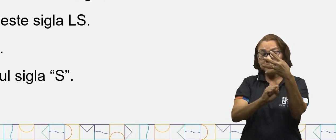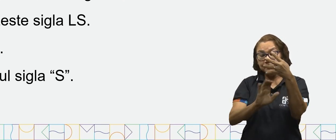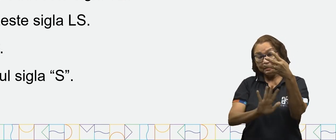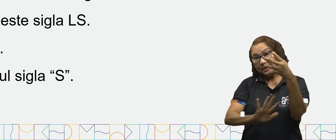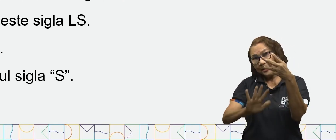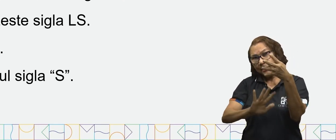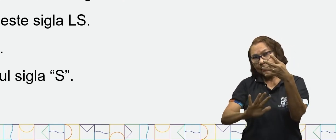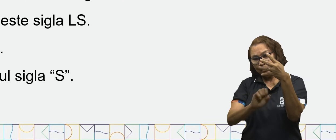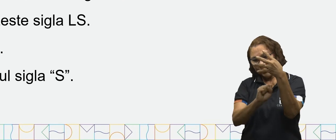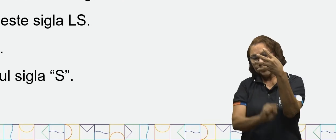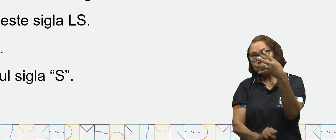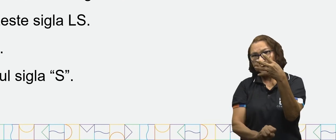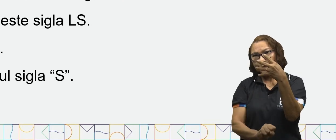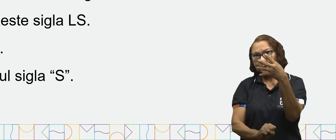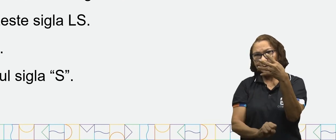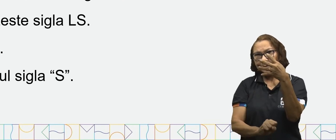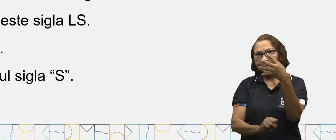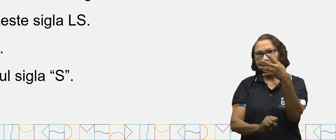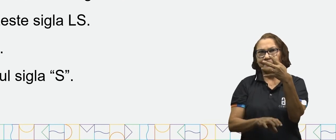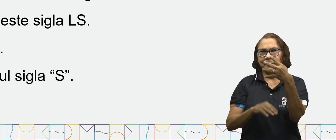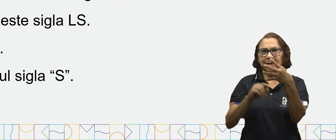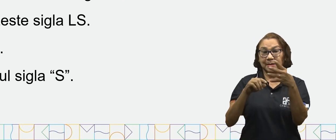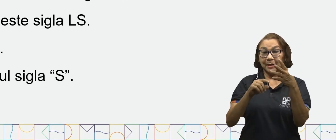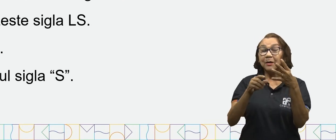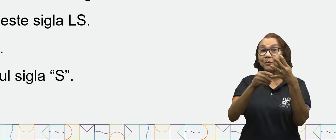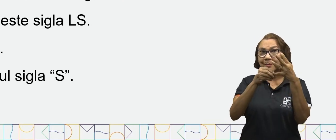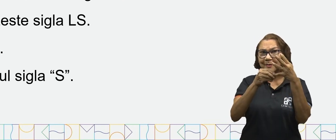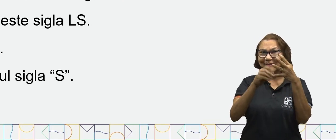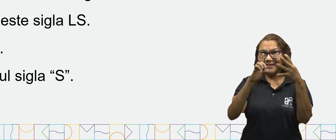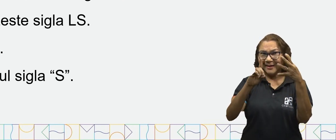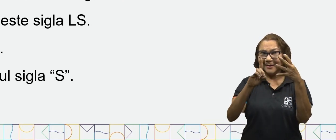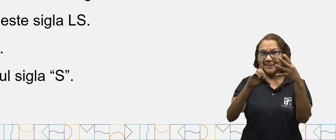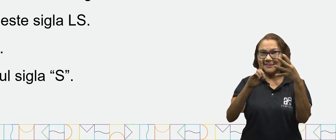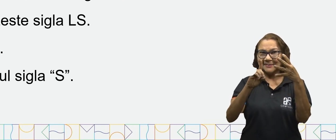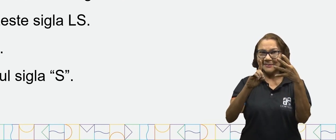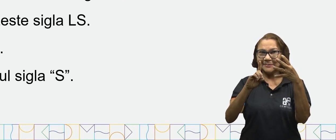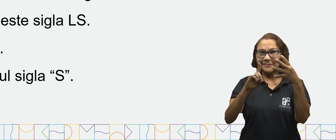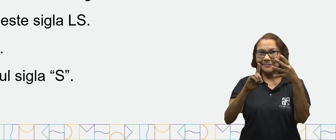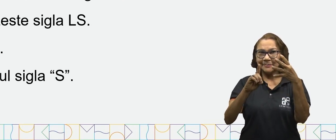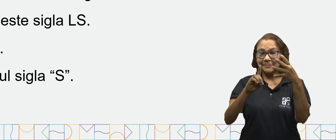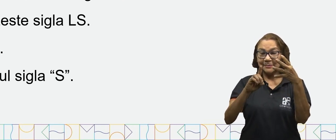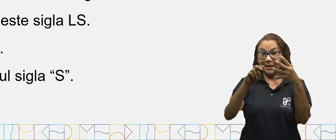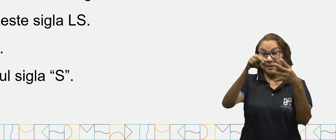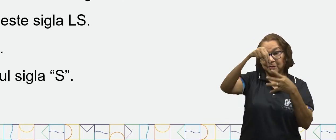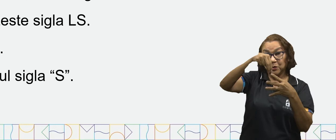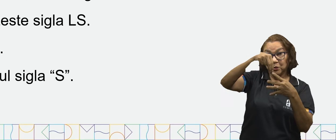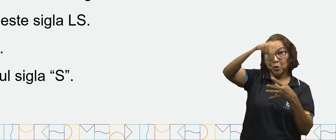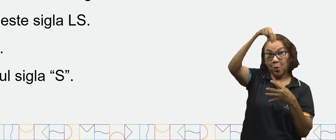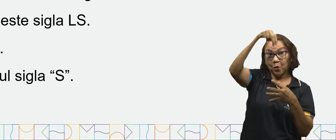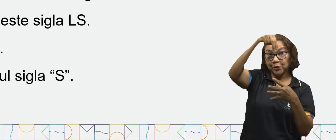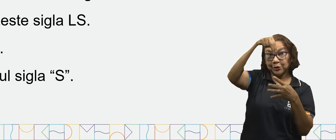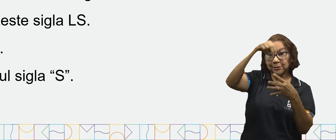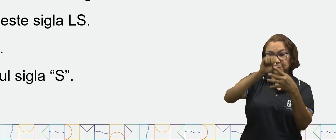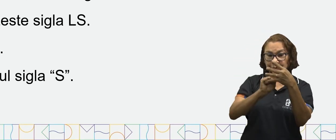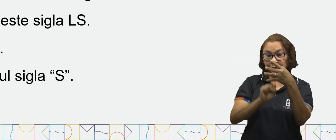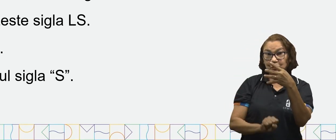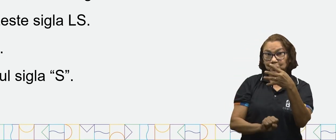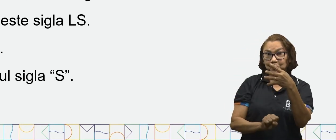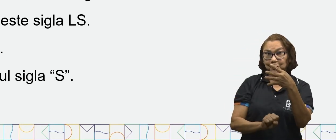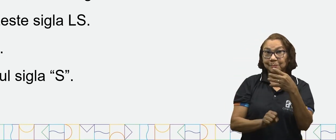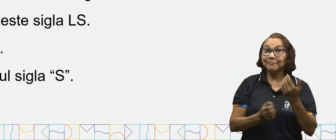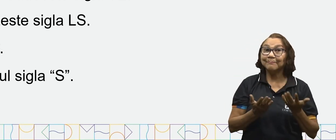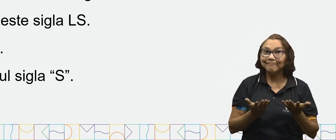B, Oeste, sigla O, e Leste, sigla LS. Temos a letra